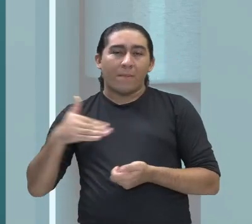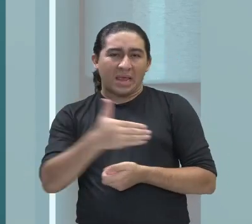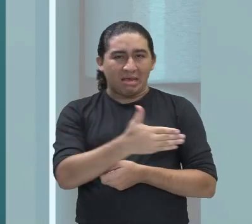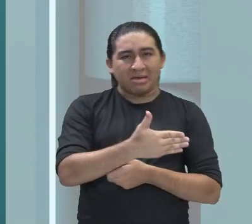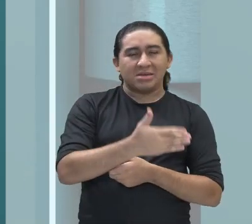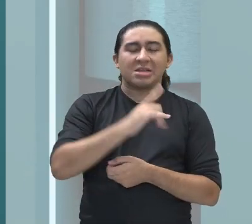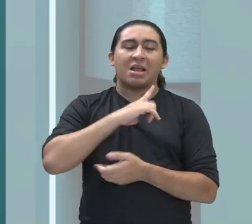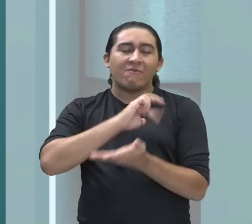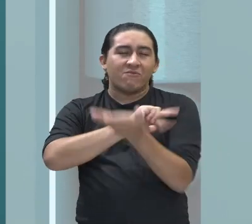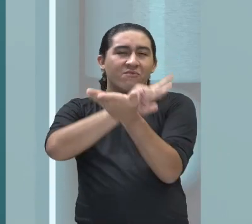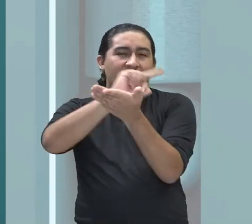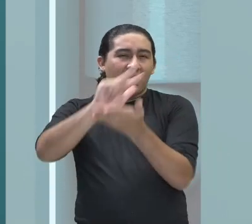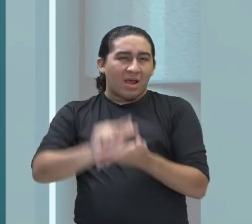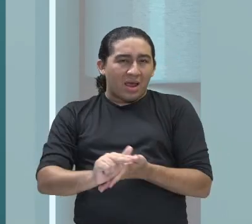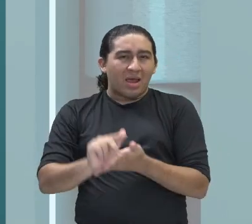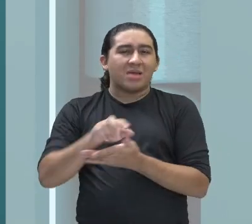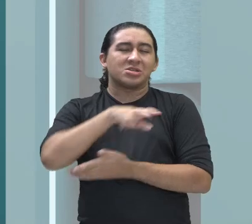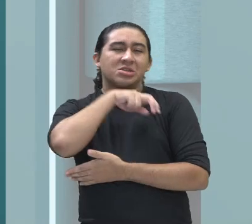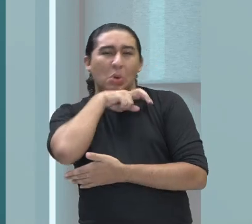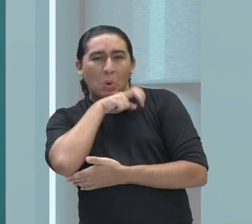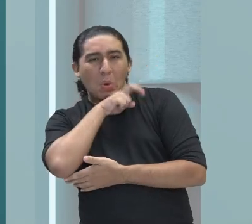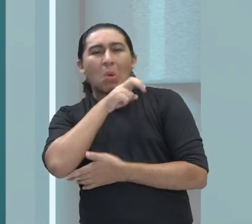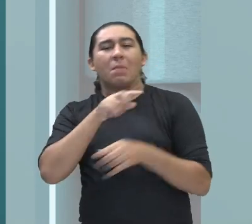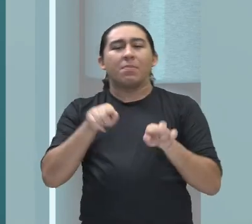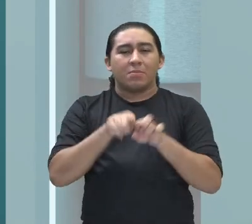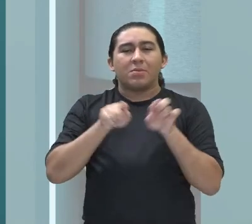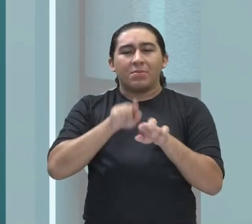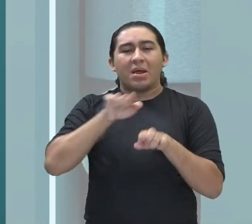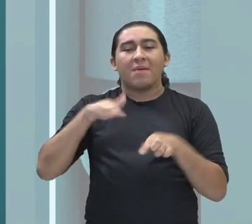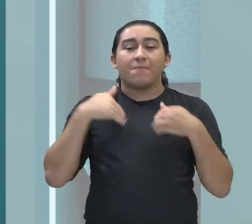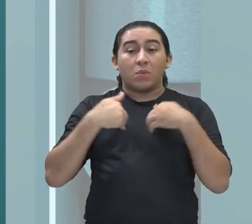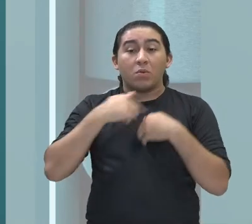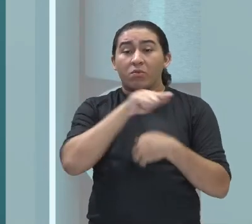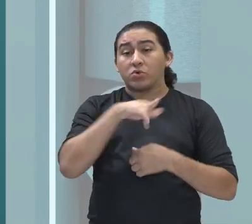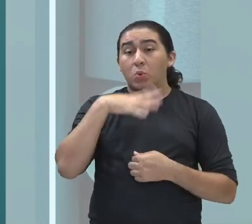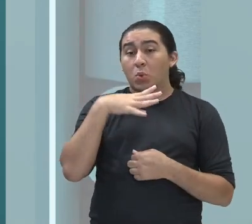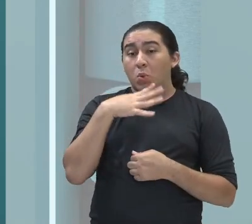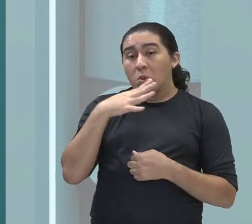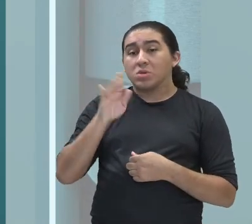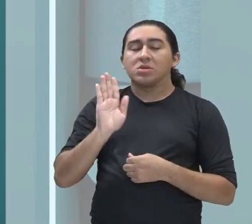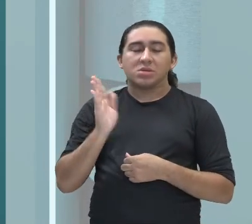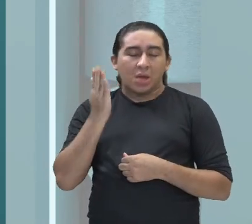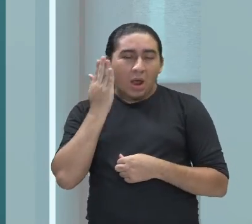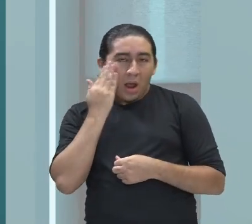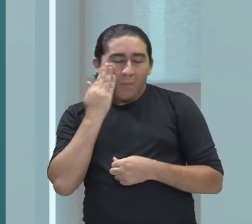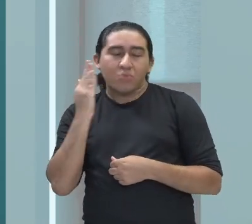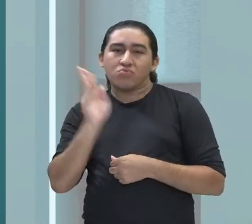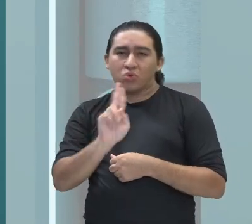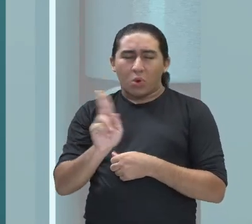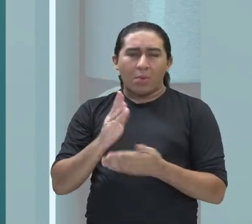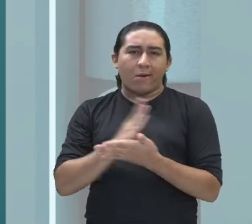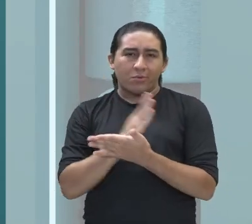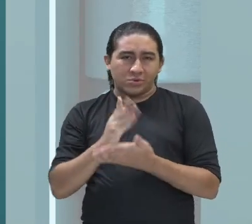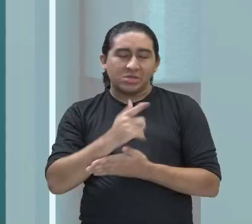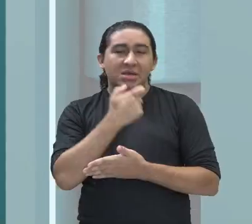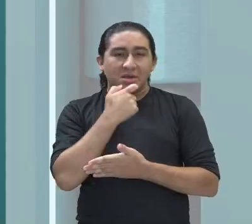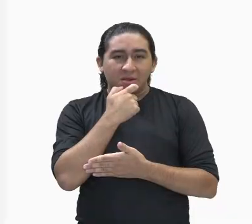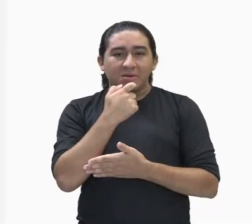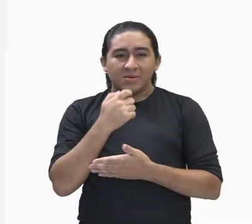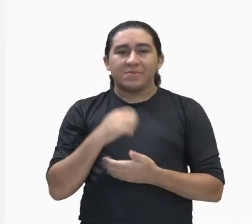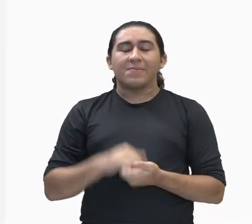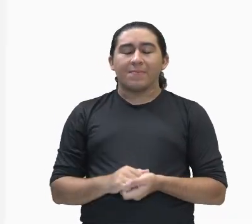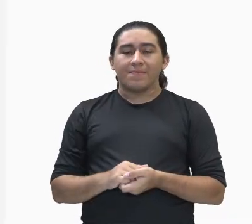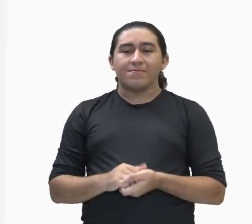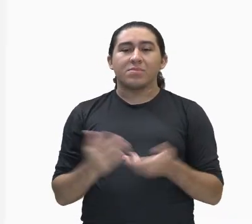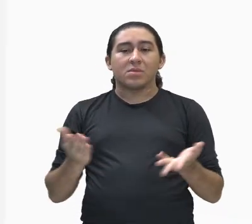Uma série de animais, snake, cobra, são animais que vocês com certeza já viram aí, pelo menos alguns deles em língua inglesa. Vou agora